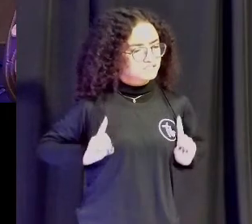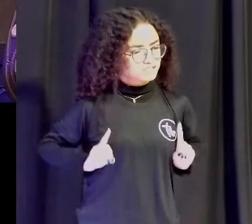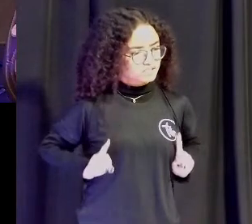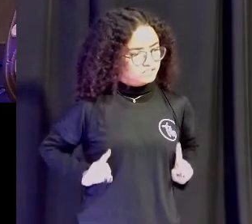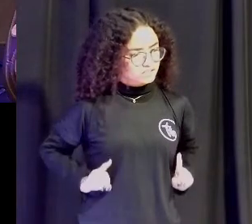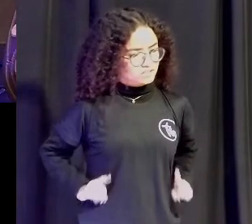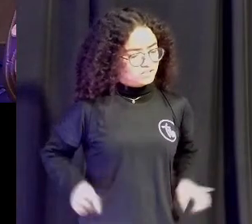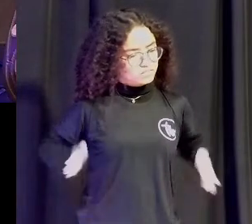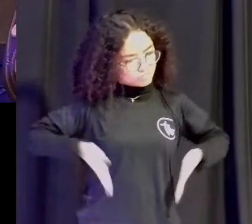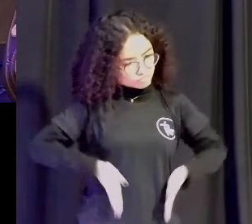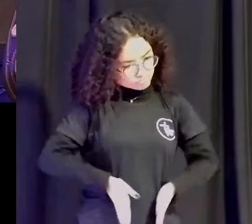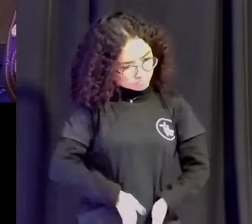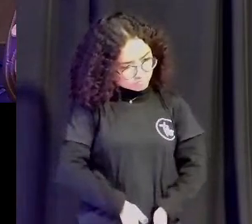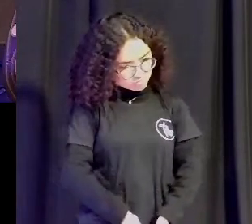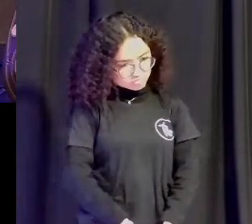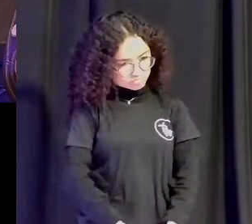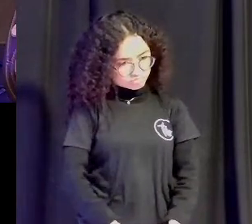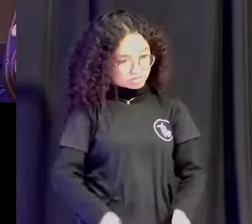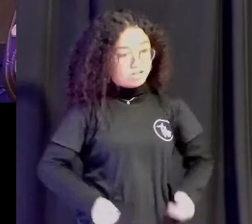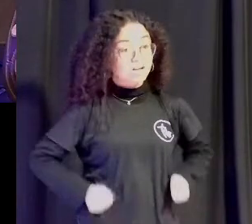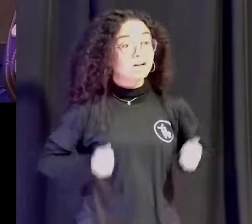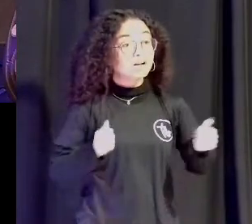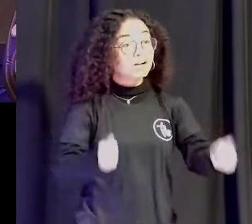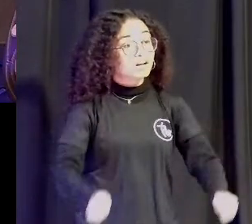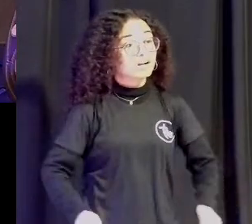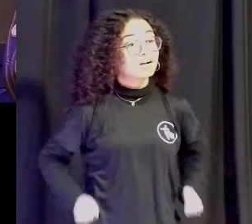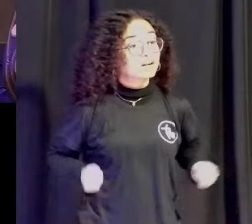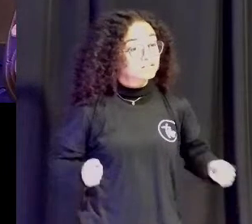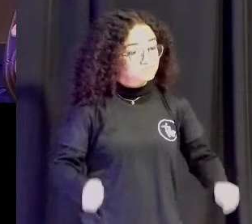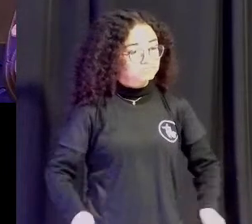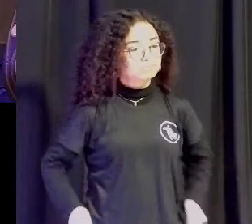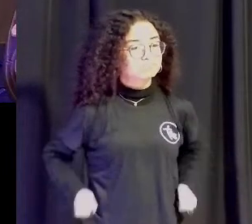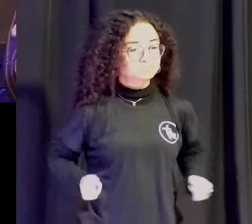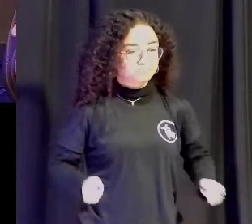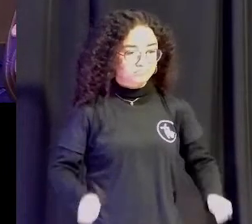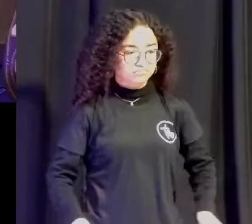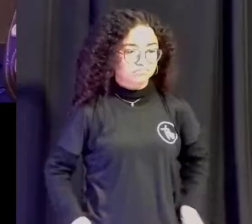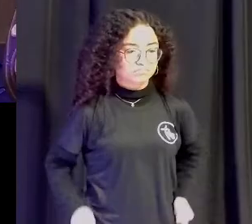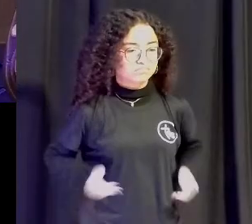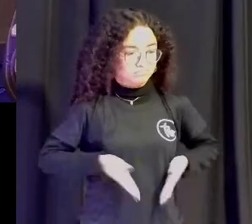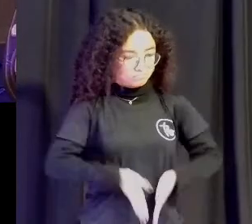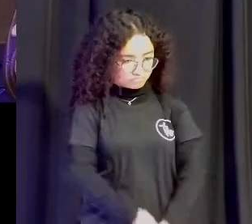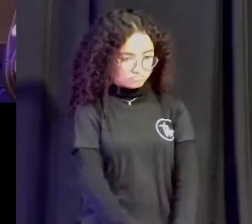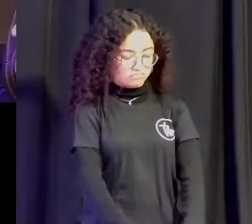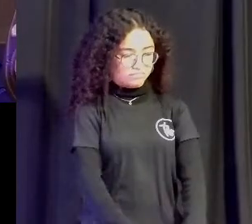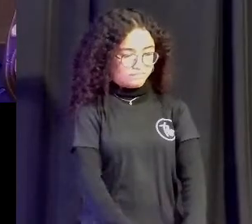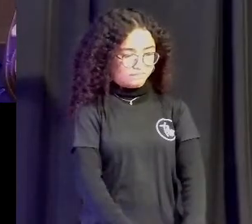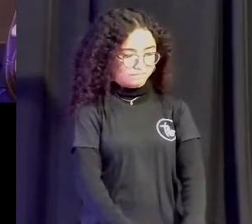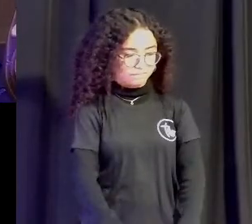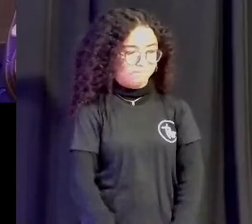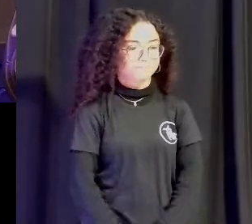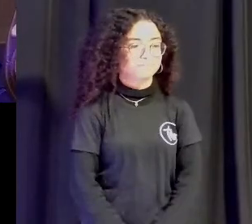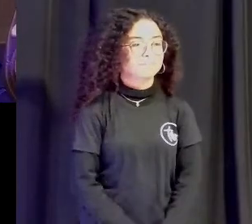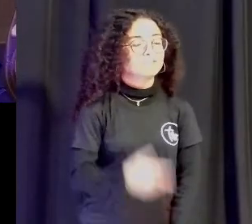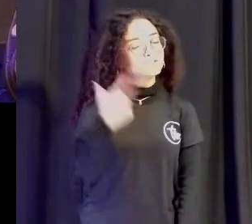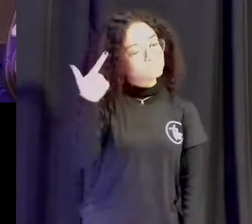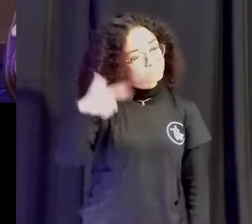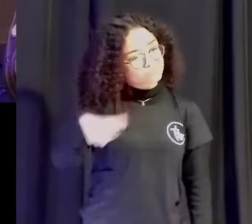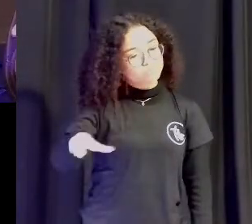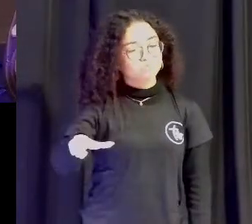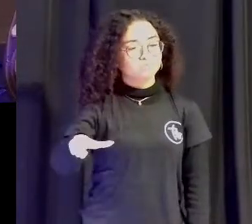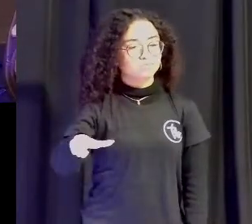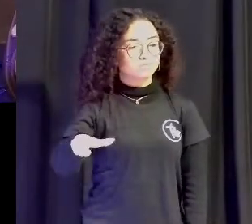Mais uma vez, ele está sendo colocado ali, junto à